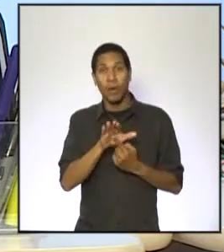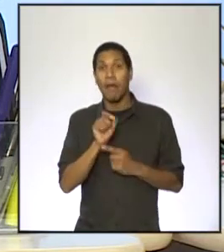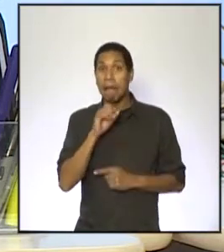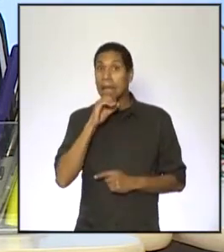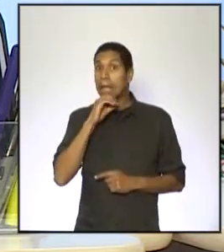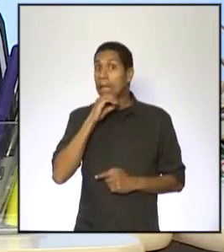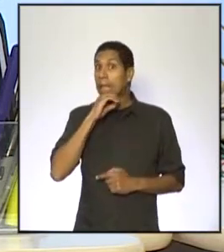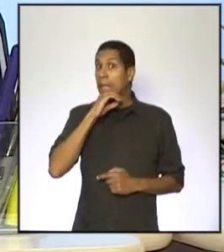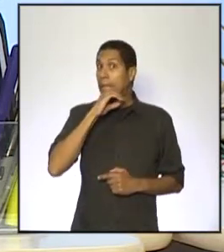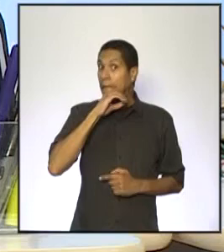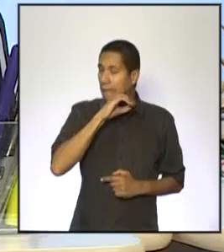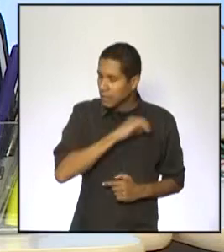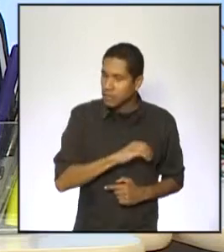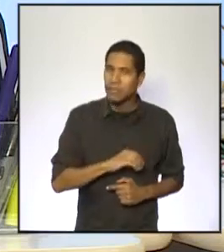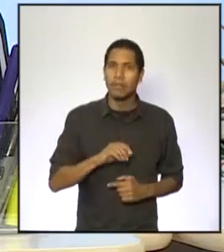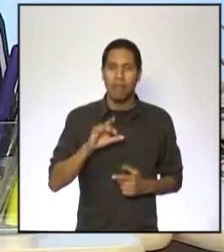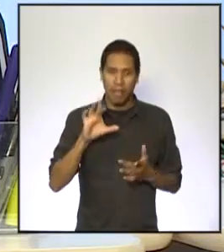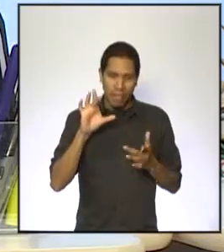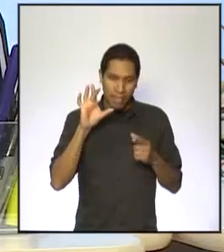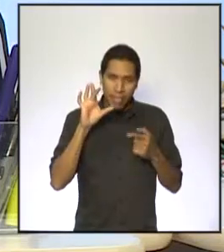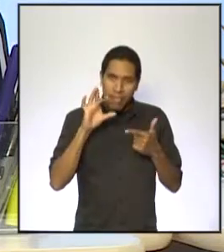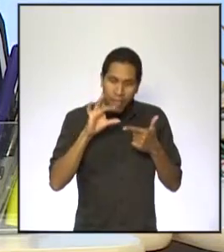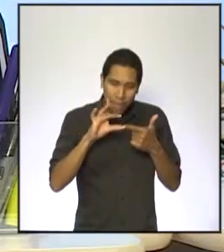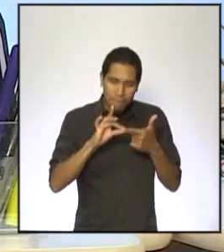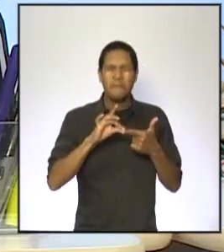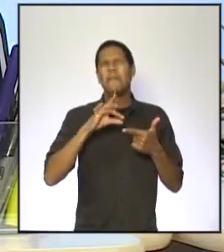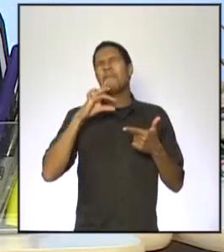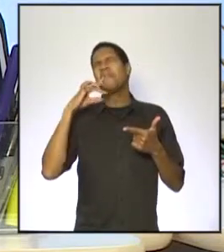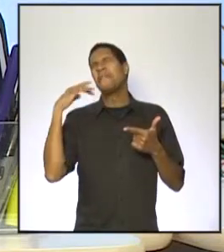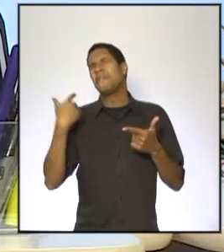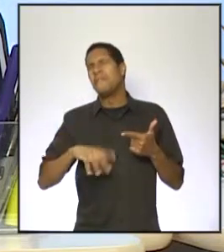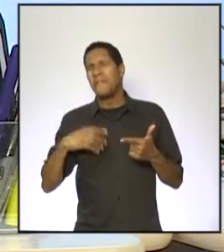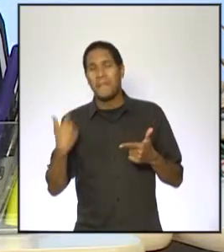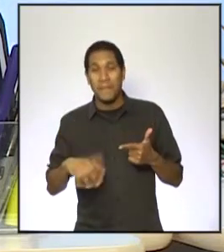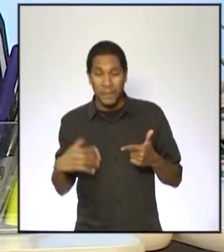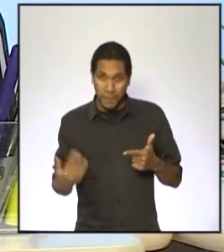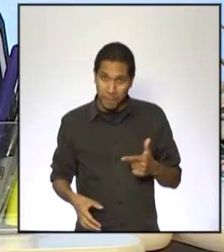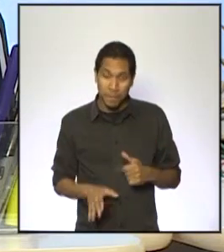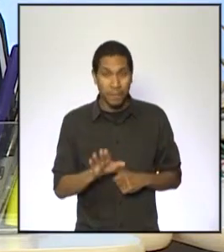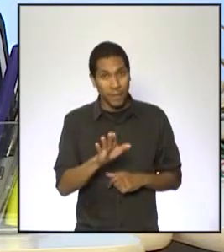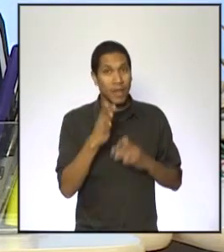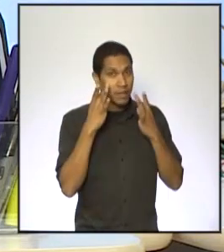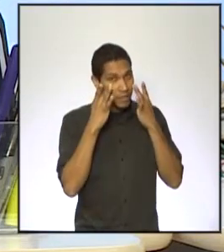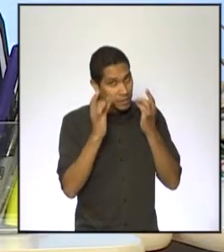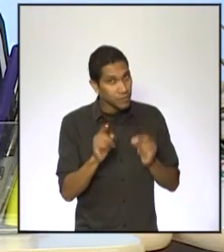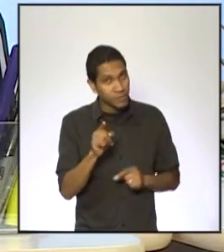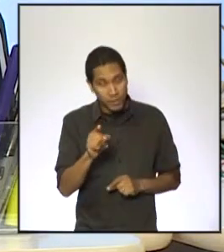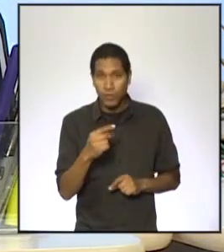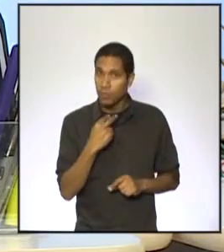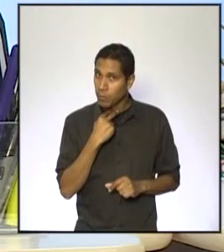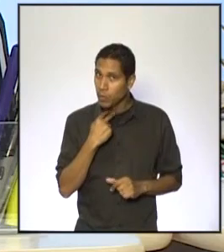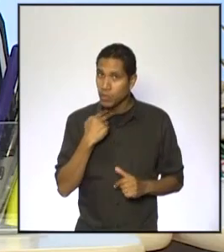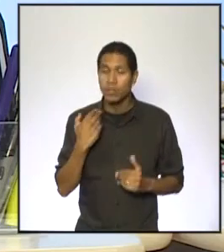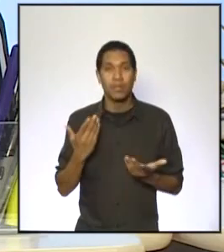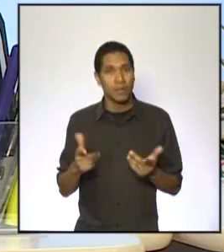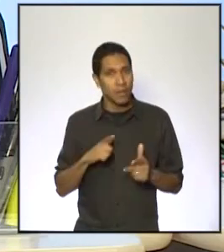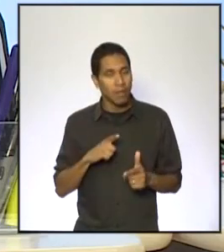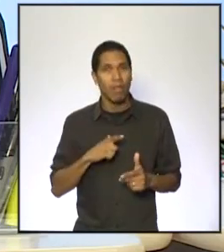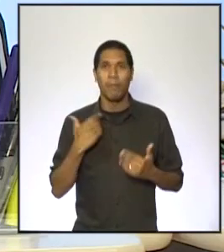mais quente da cola quente. Então, muito cuidado ao reproduzir essa atividade para que você não se machuque.